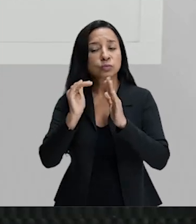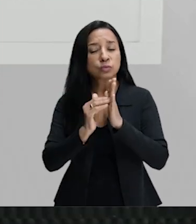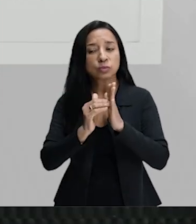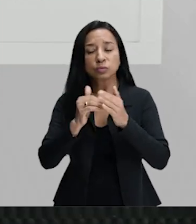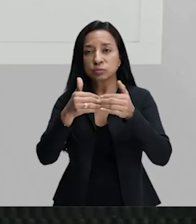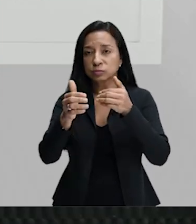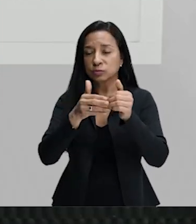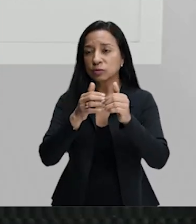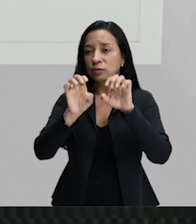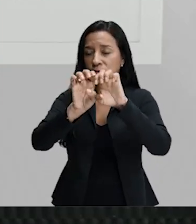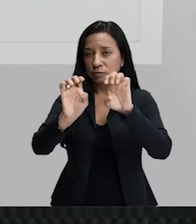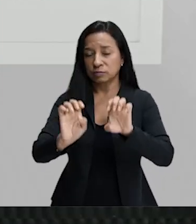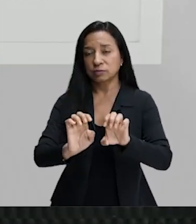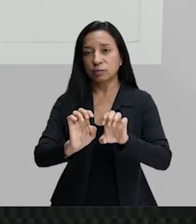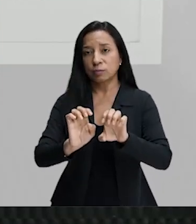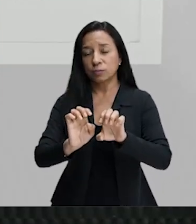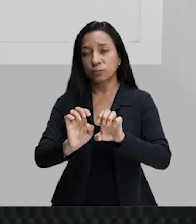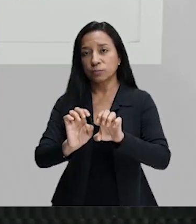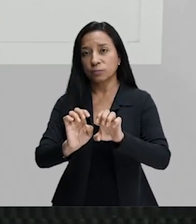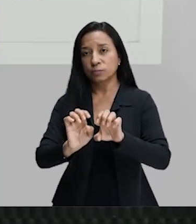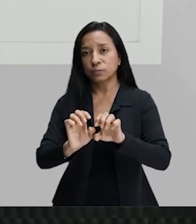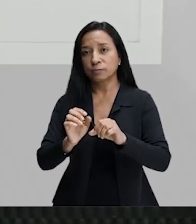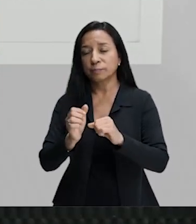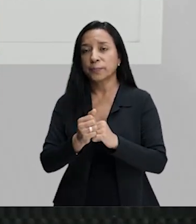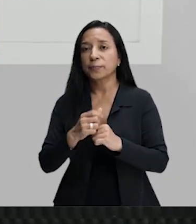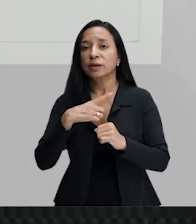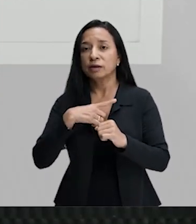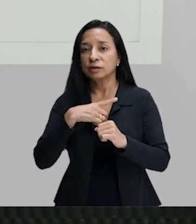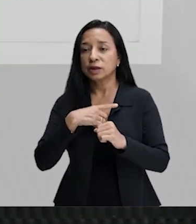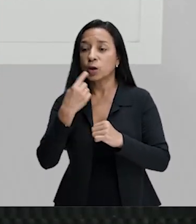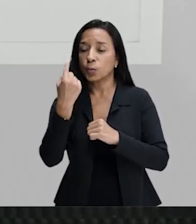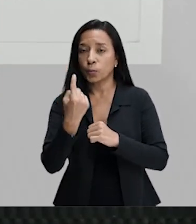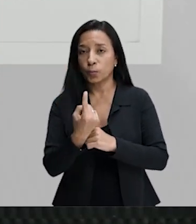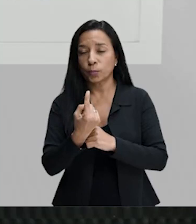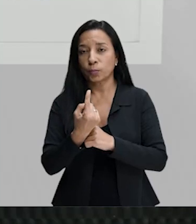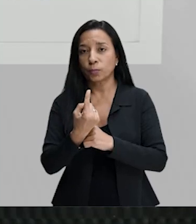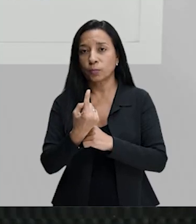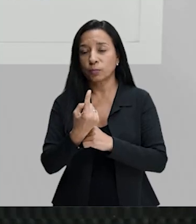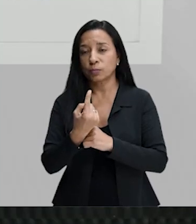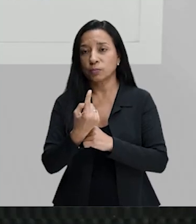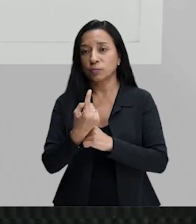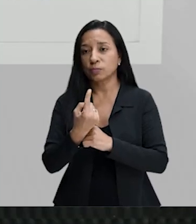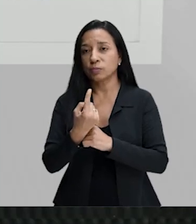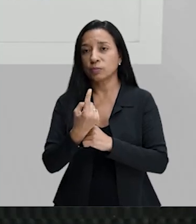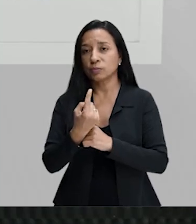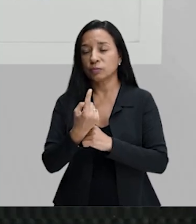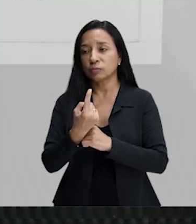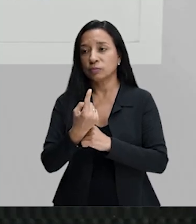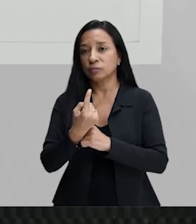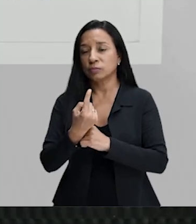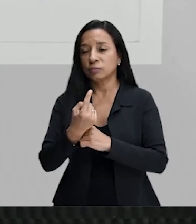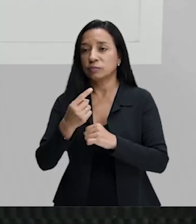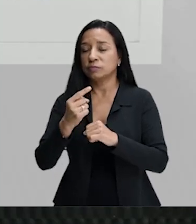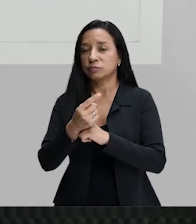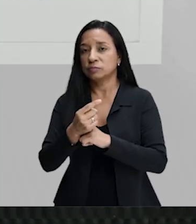qualquer equação, seja ela qual for, ela tem pelo menos uma raiz